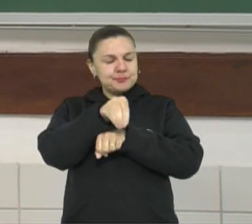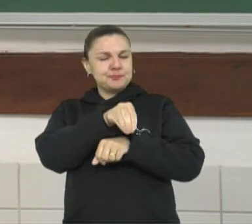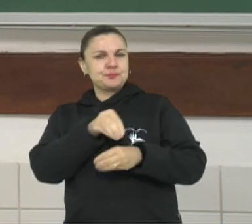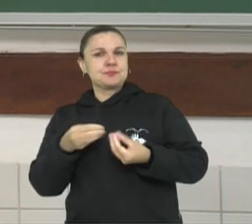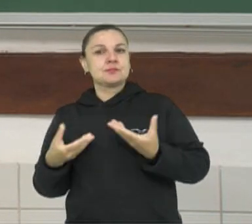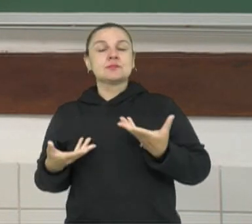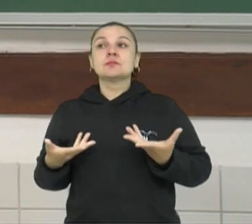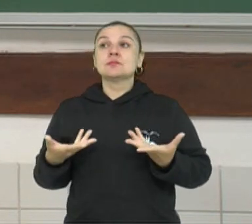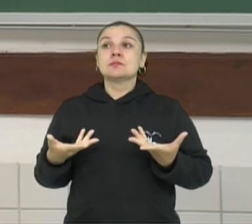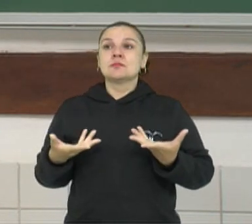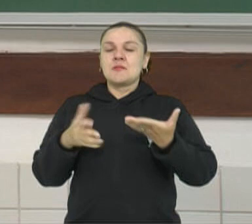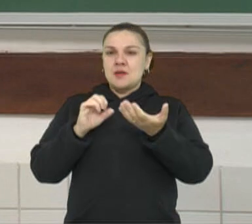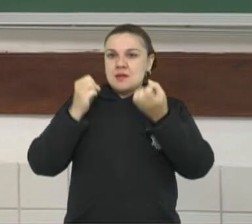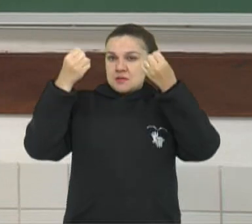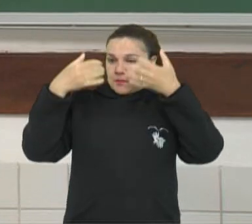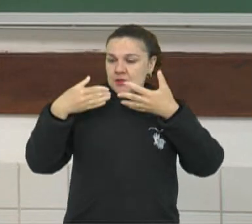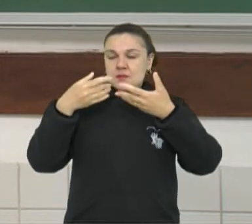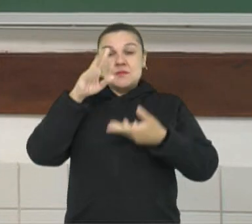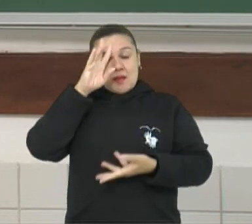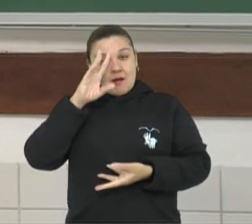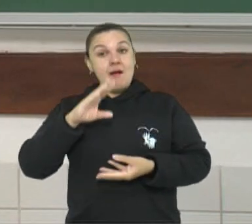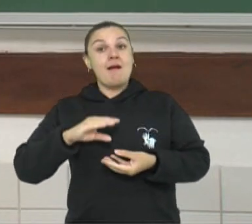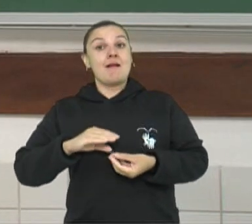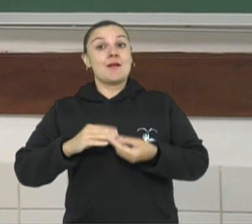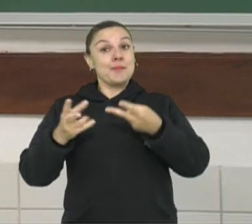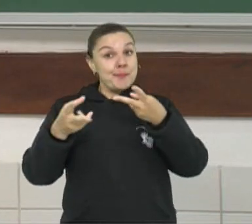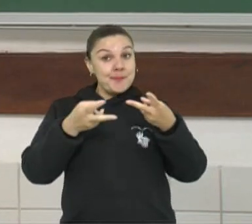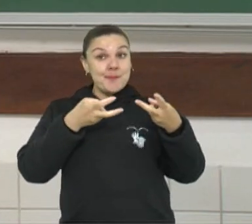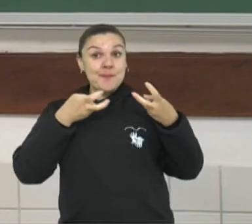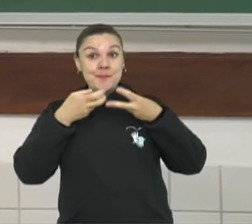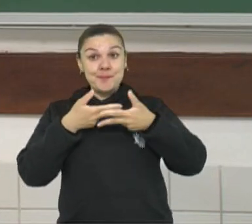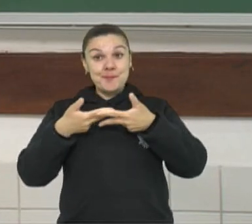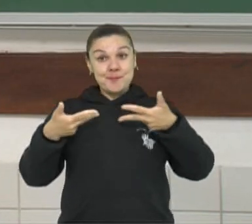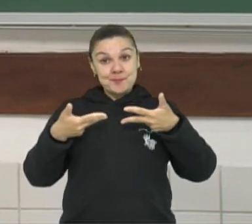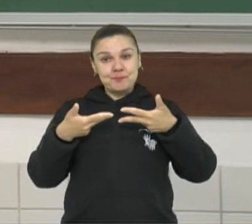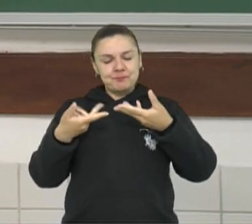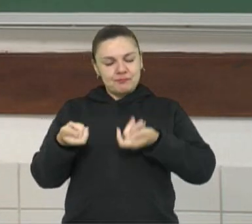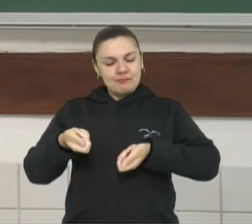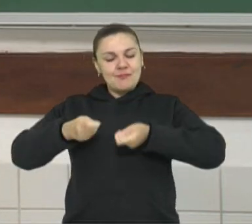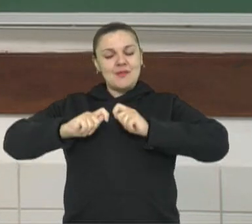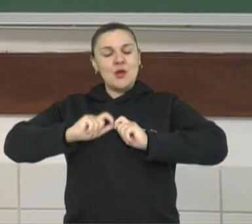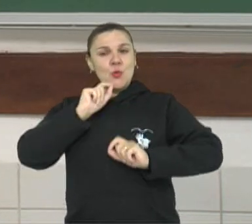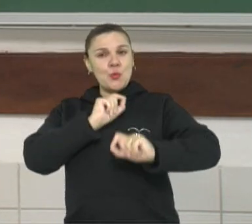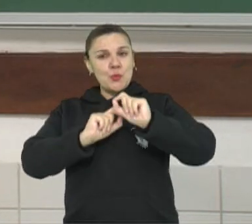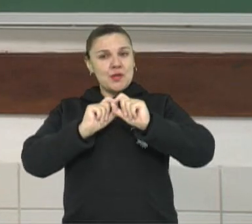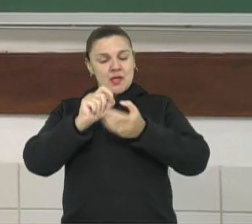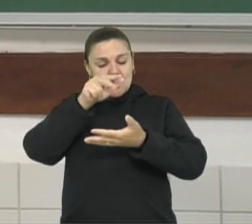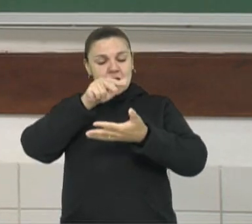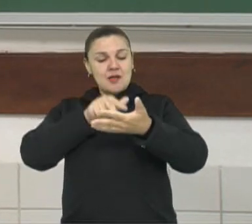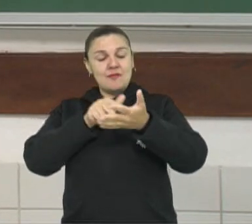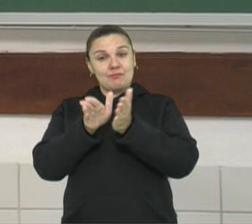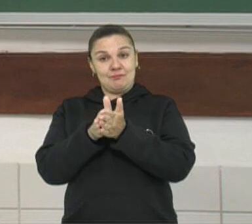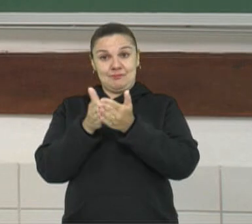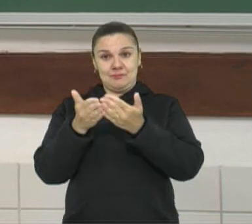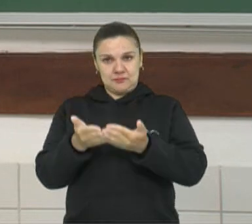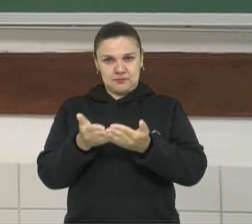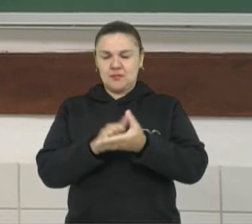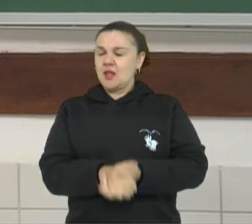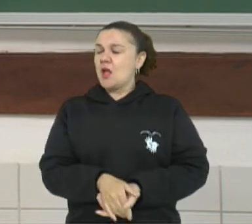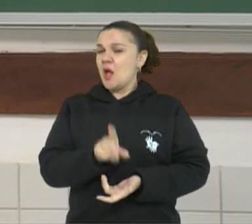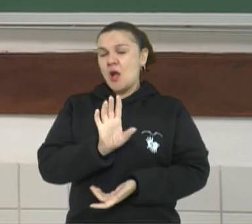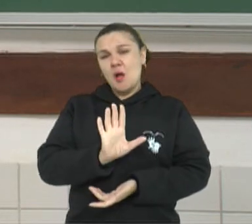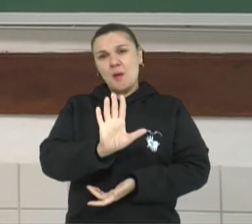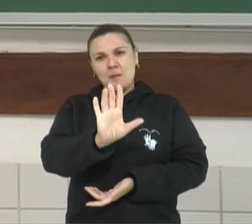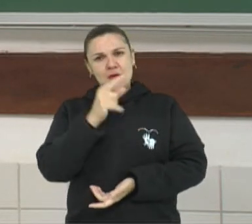bela edição, você consegue perceber coisas ali que vão te dando dicas do que você vai ver no conteúdo. Mas a leitura